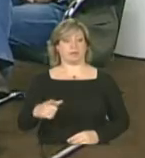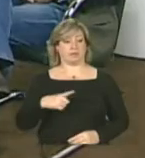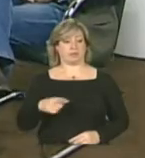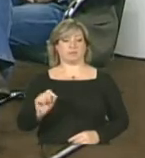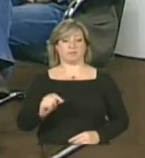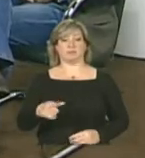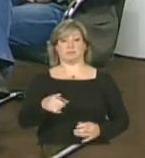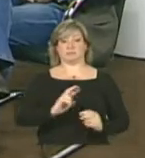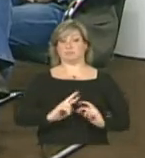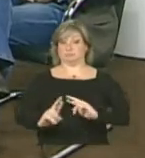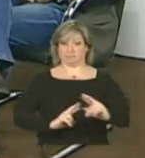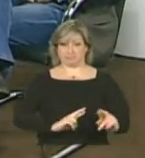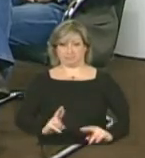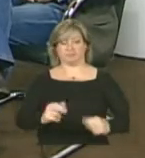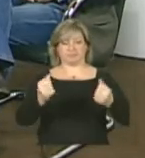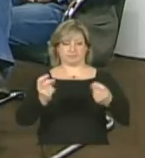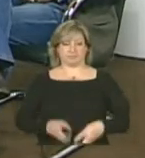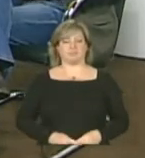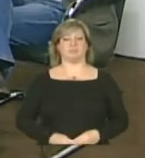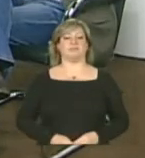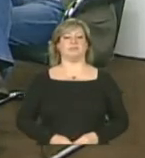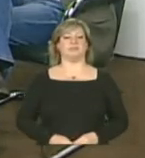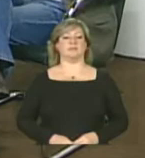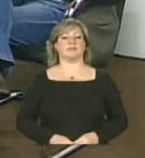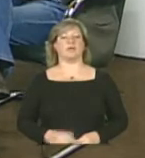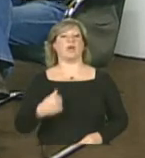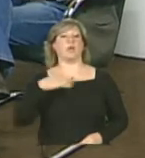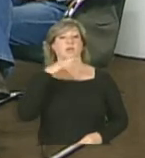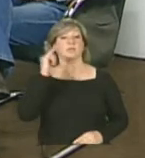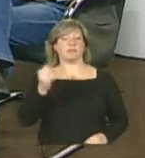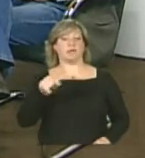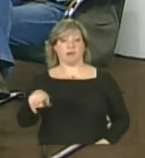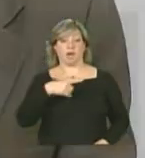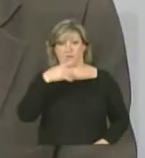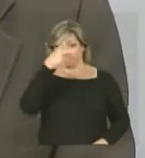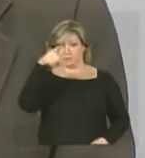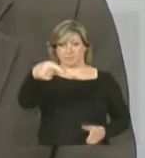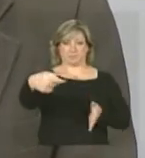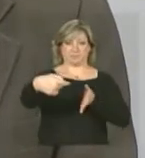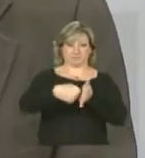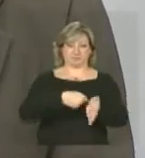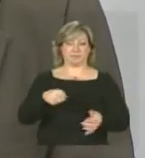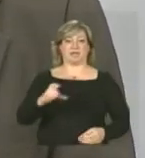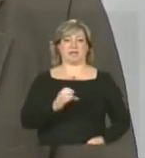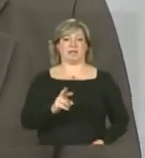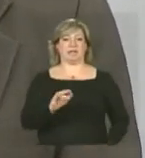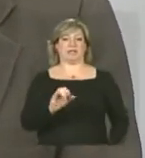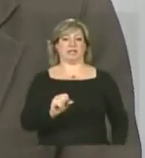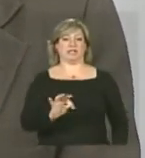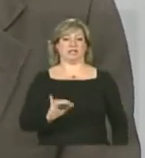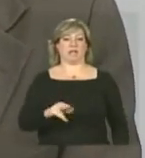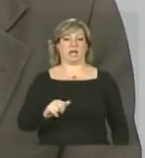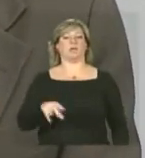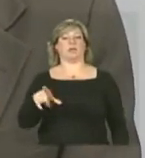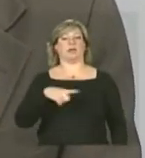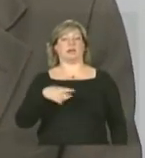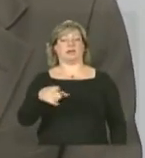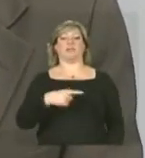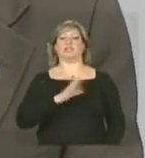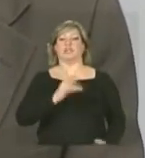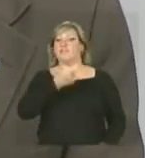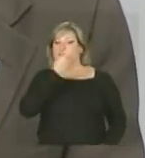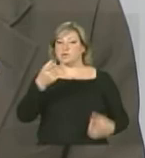para responder as perguntas. Obrigado, mas eu acho que porque o Cristiano, inclusive, quero cumprimentá-lo, ele esteve nos visitando na